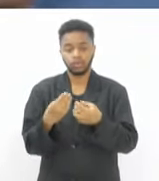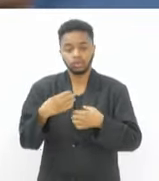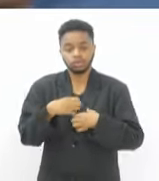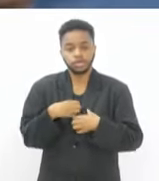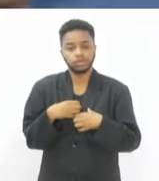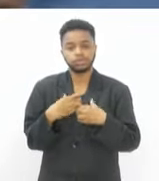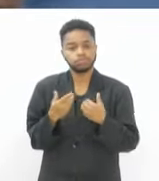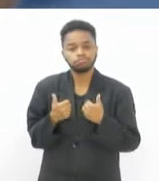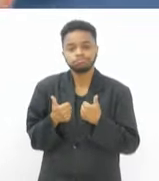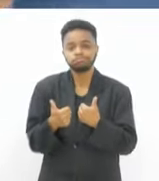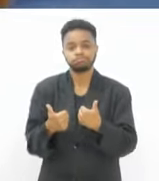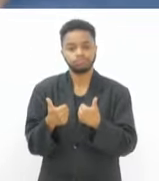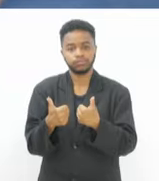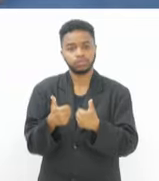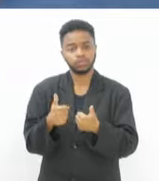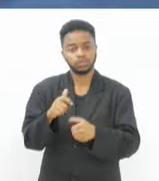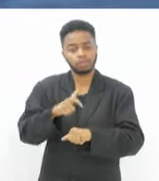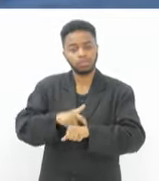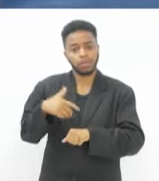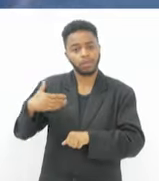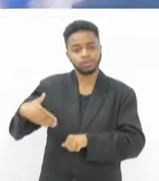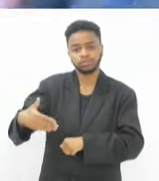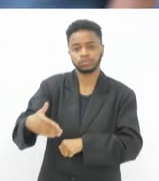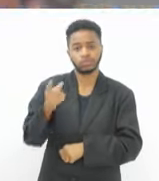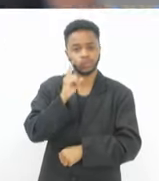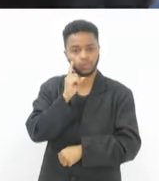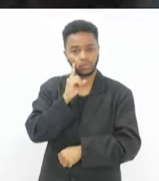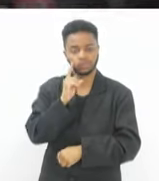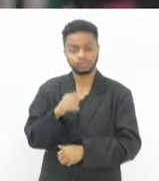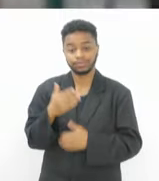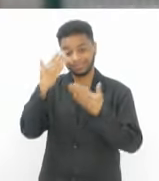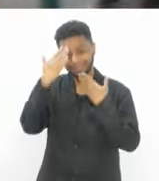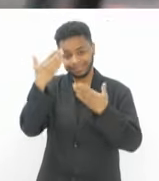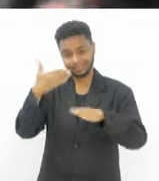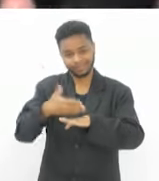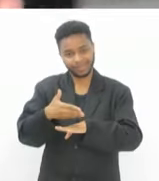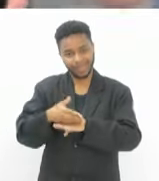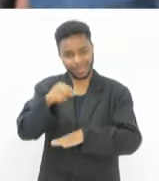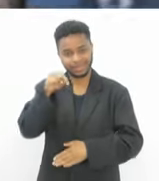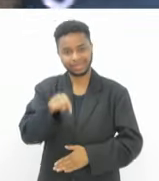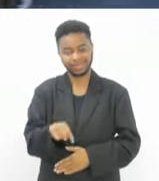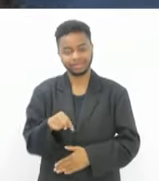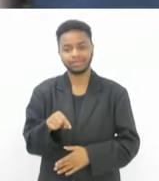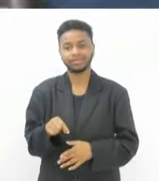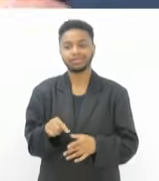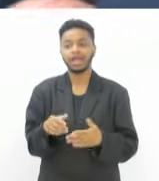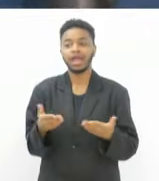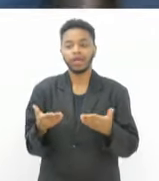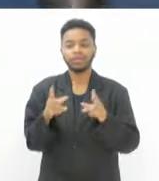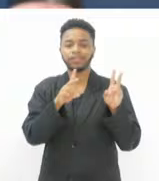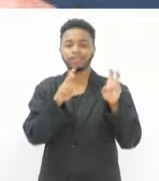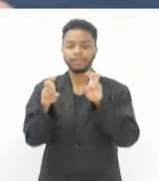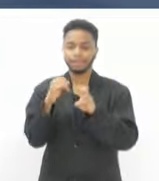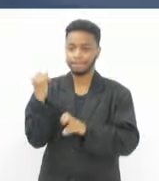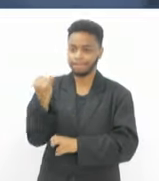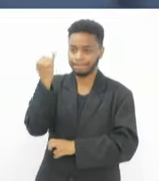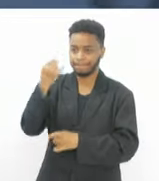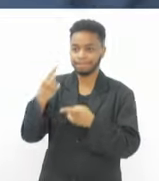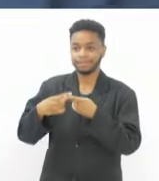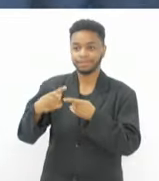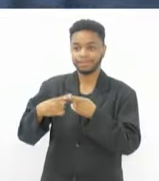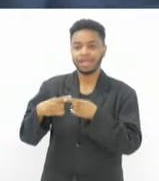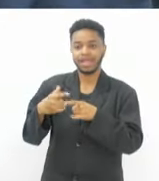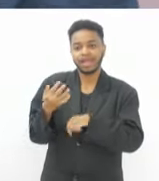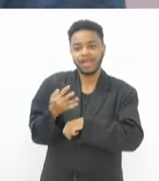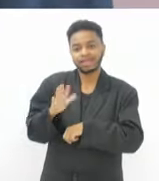fluida na realidade da criança. Thalita, muito obrigado pela participação. Vicente, um tema muito importante, as férias tão desejadas